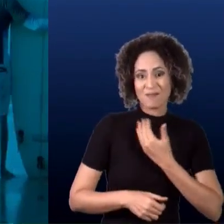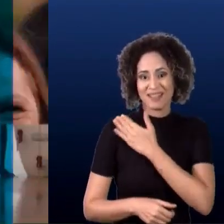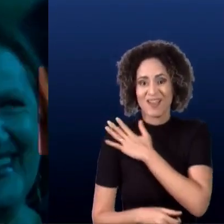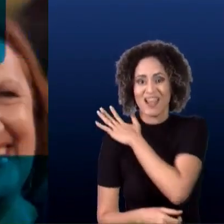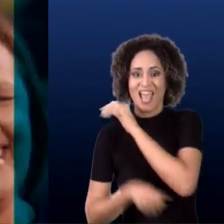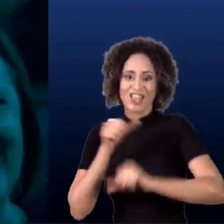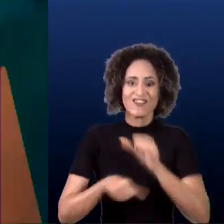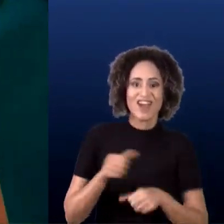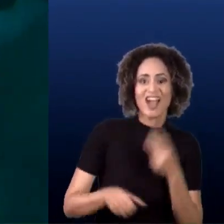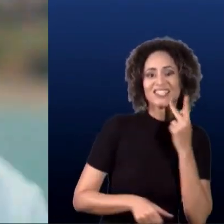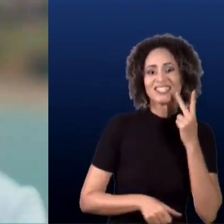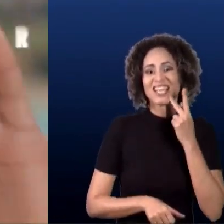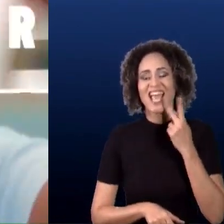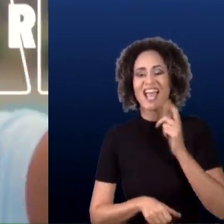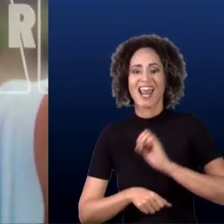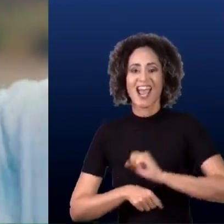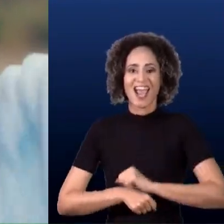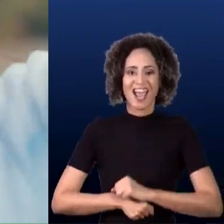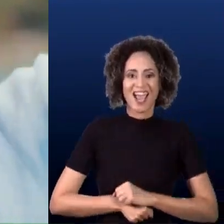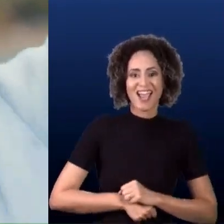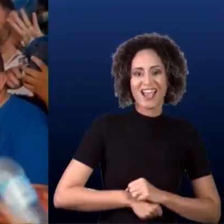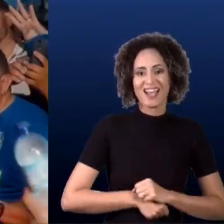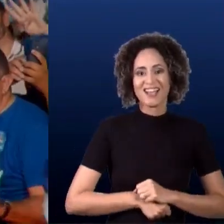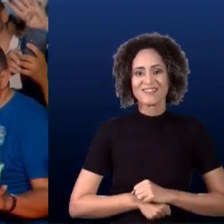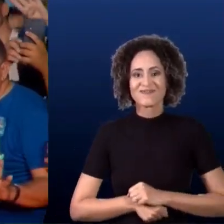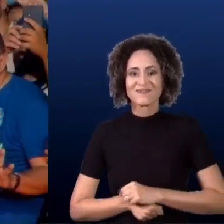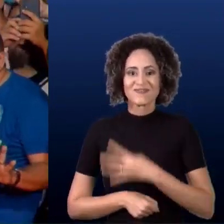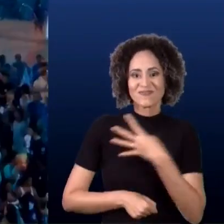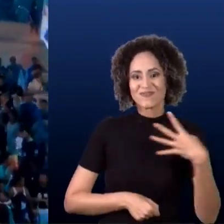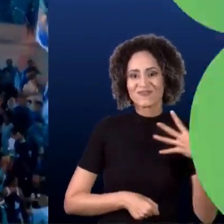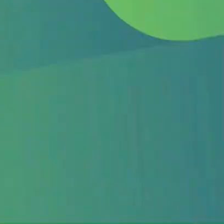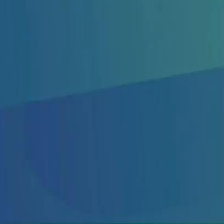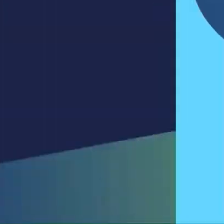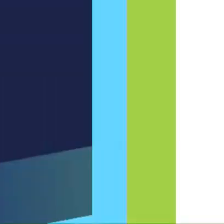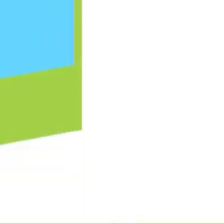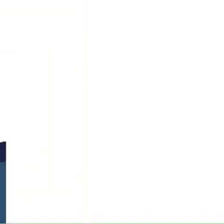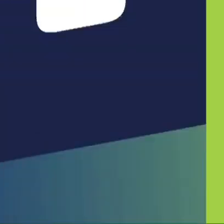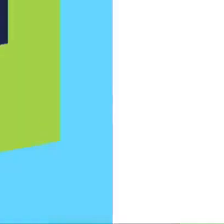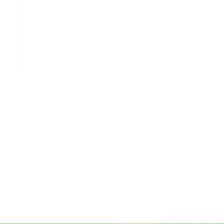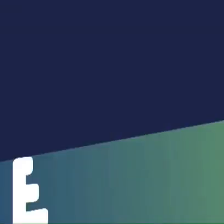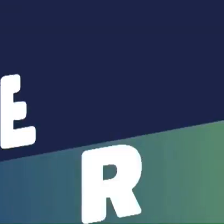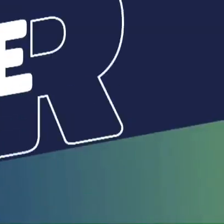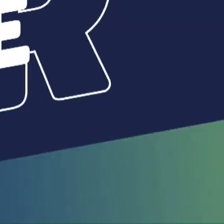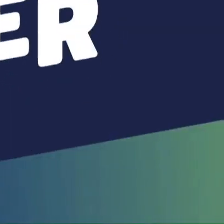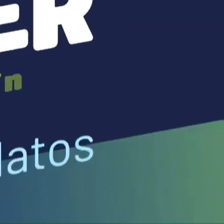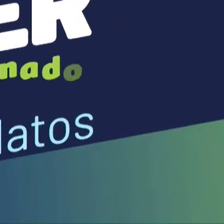Eu vou de Wagner, vou com meu capitão pra renovar o Ceará.